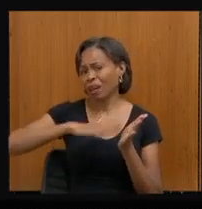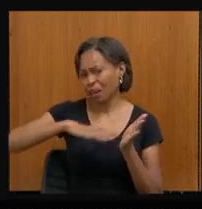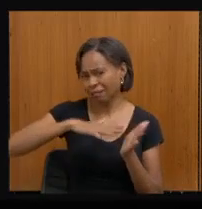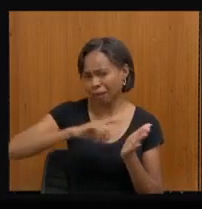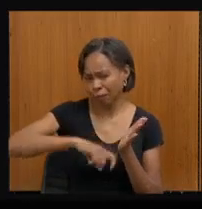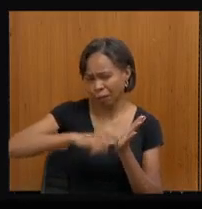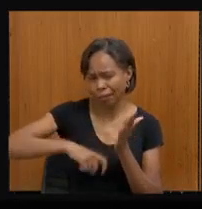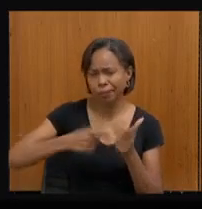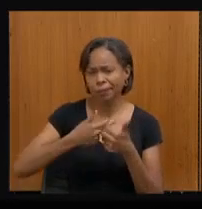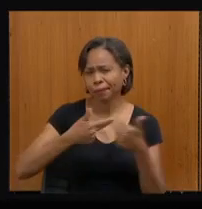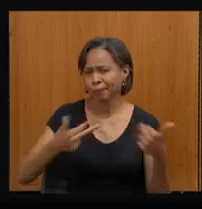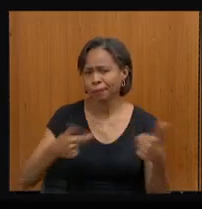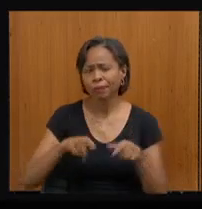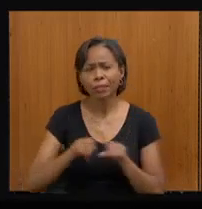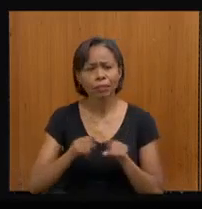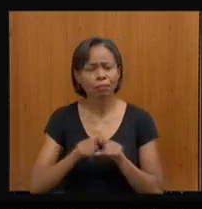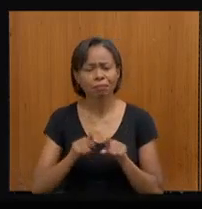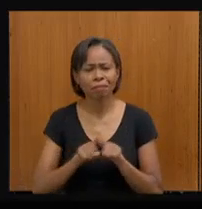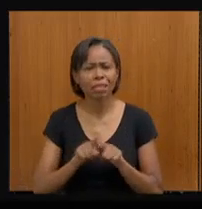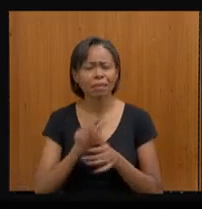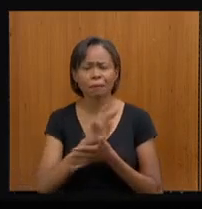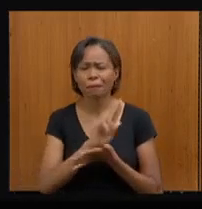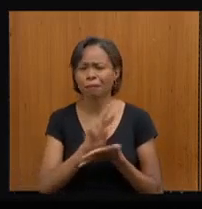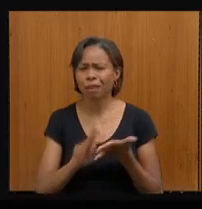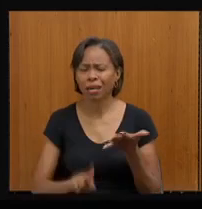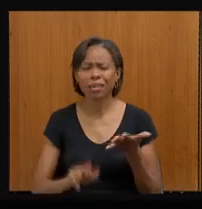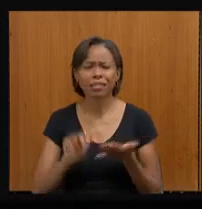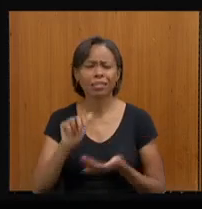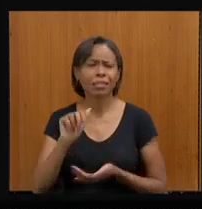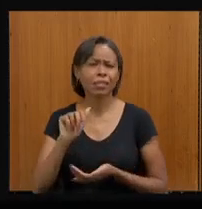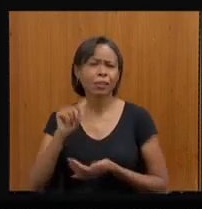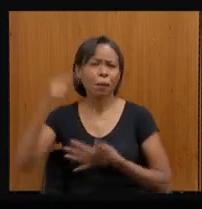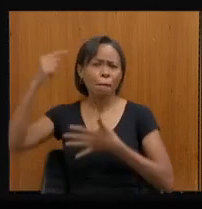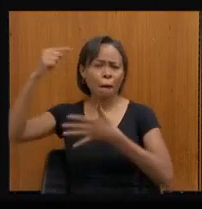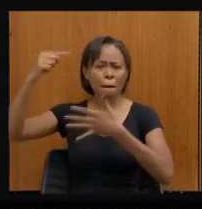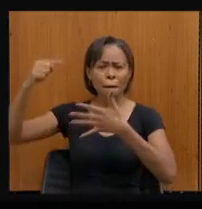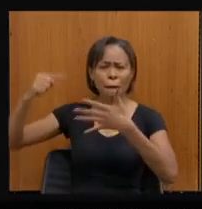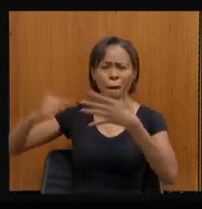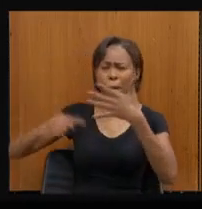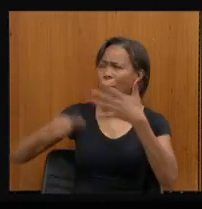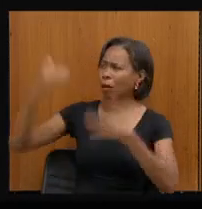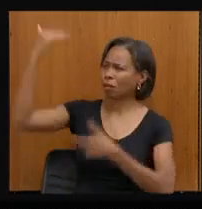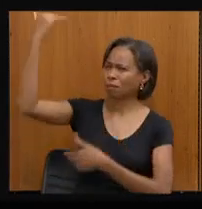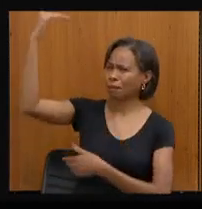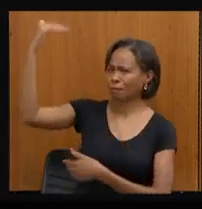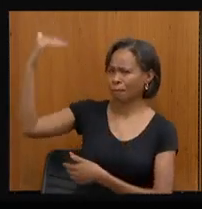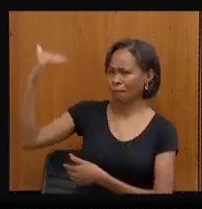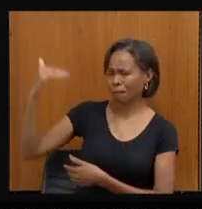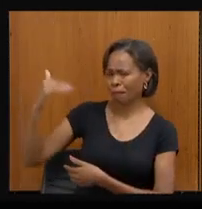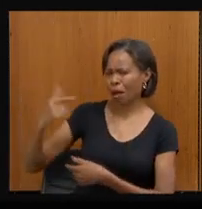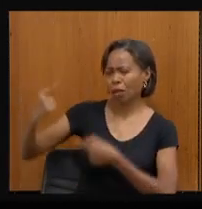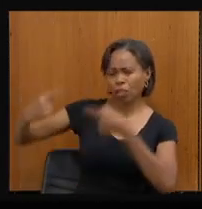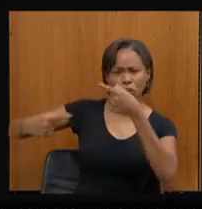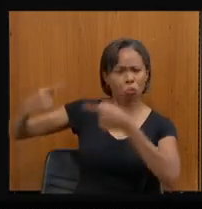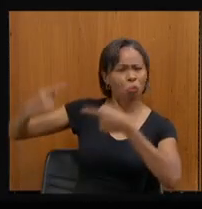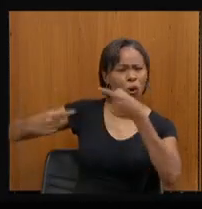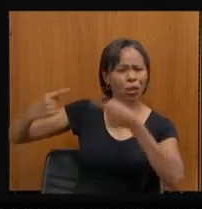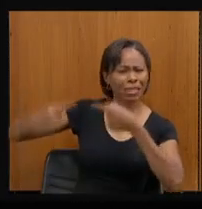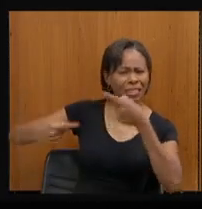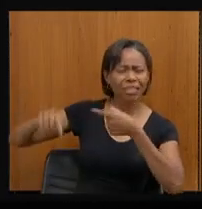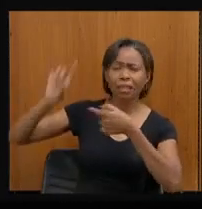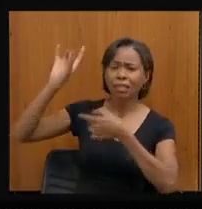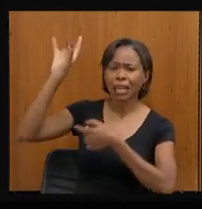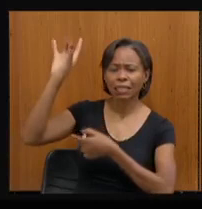eficiência energética abastece Brasil Política Nacional de Desenvolvimento Regional política